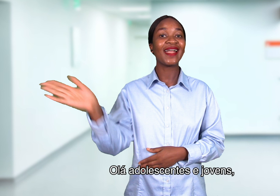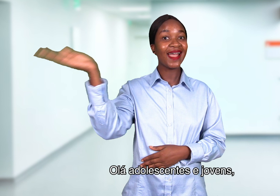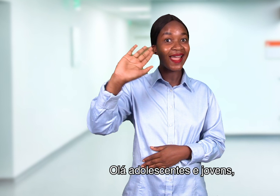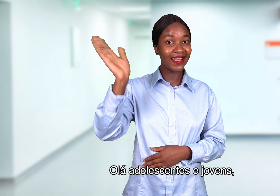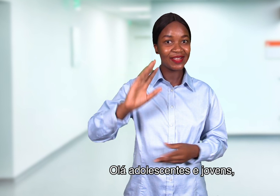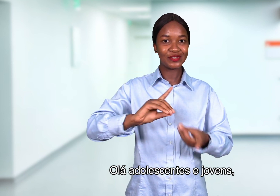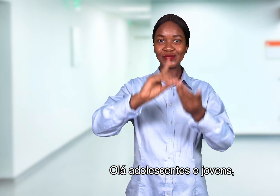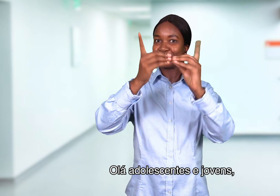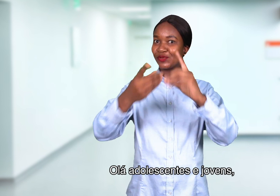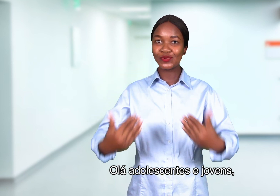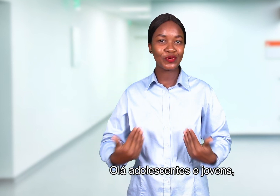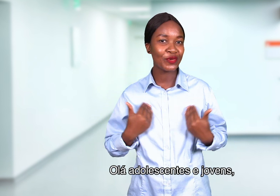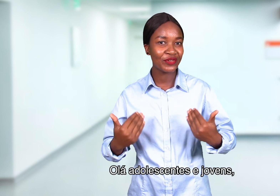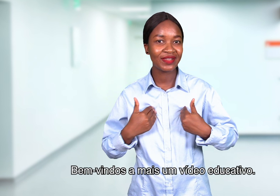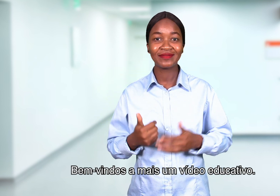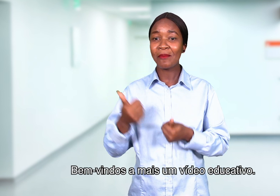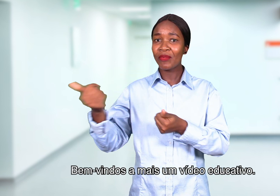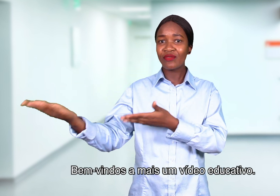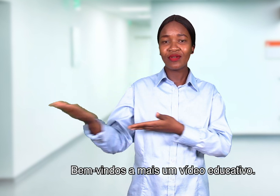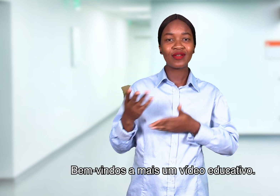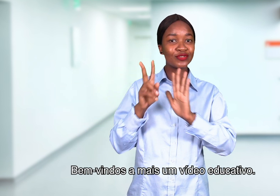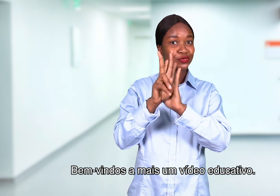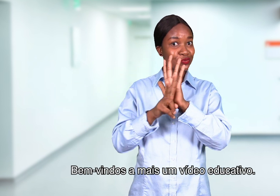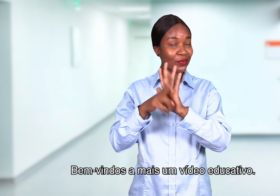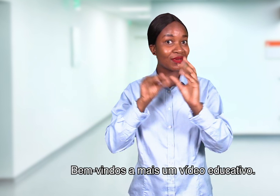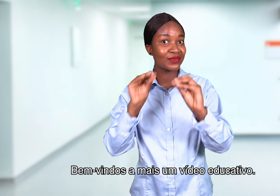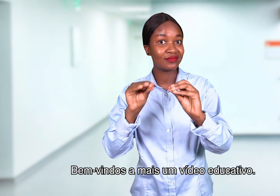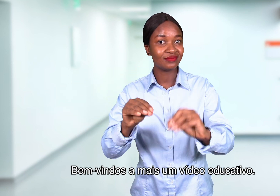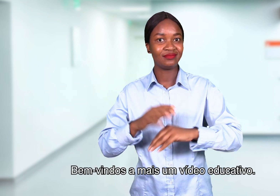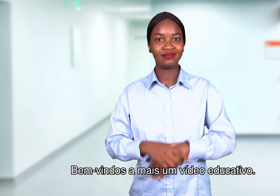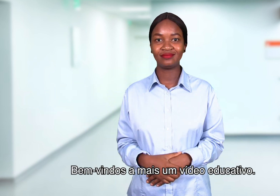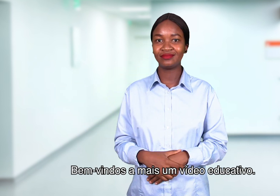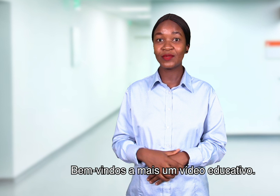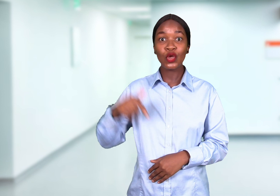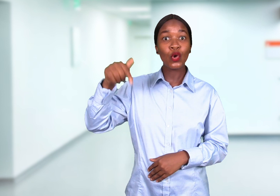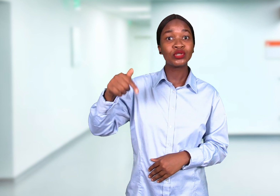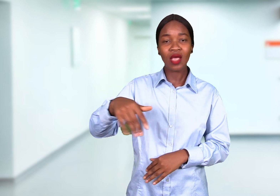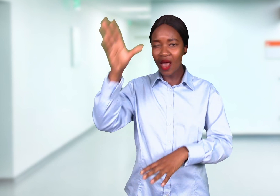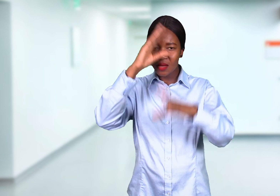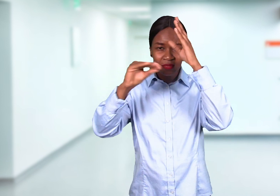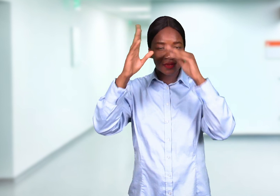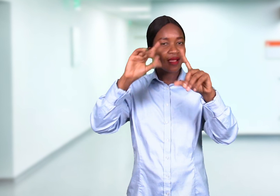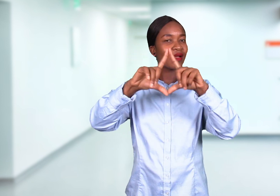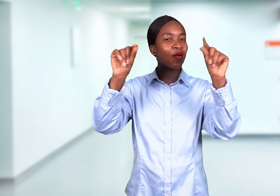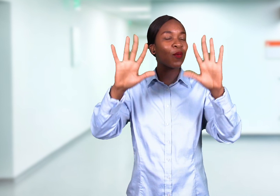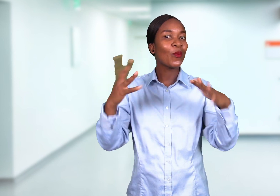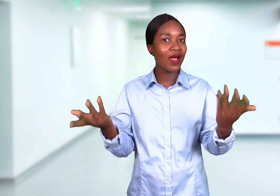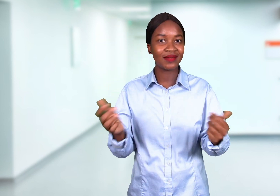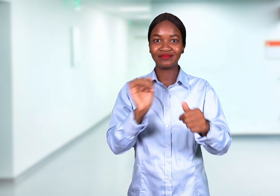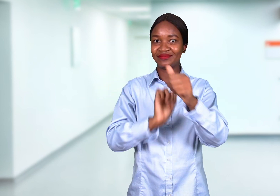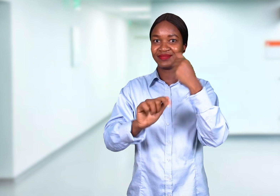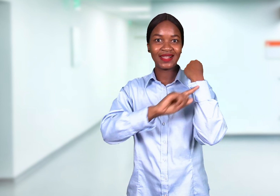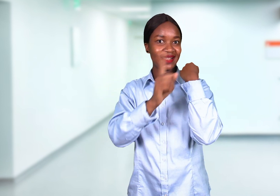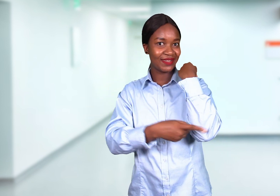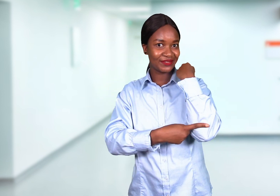Olá, adolescentes e jovens. Bem-vindos a mais um vídeo educativo. Hoje, vamos aprender sobre